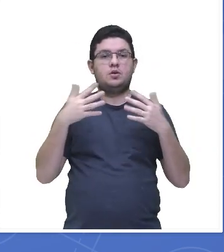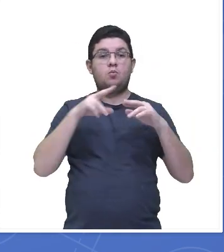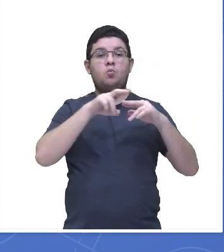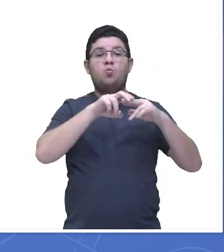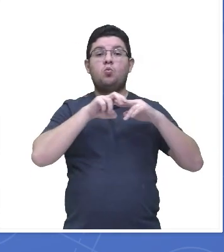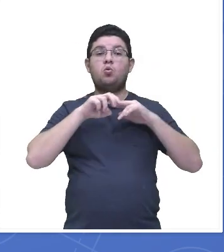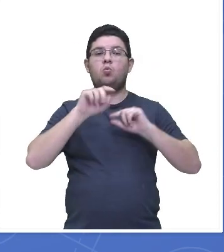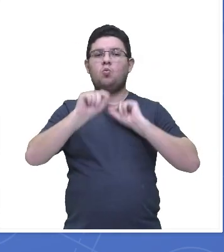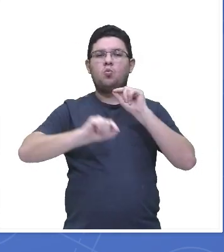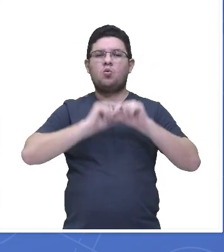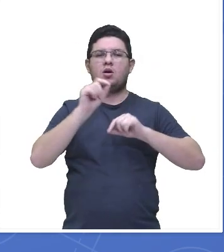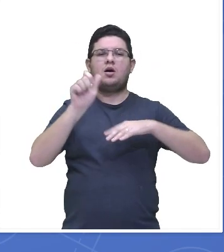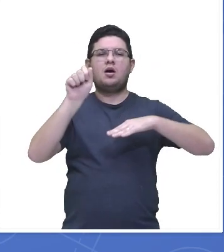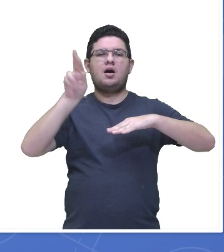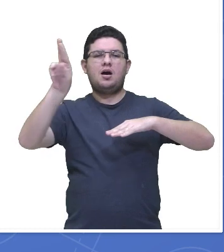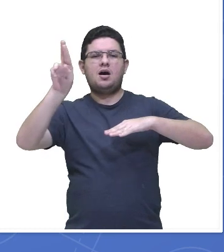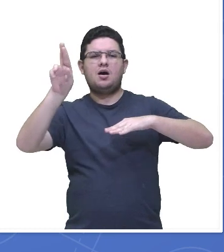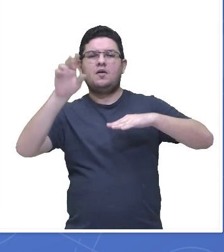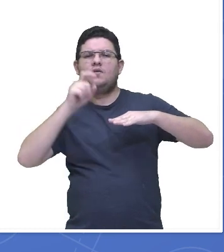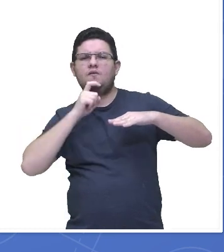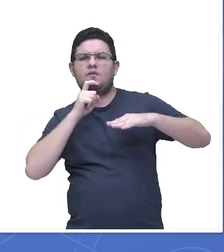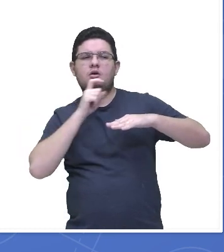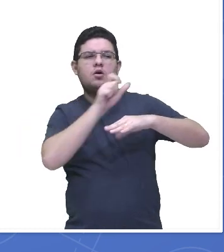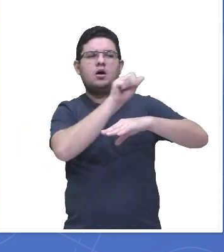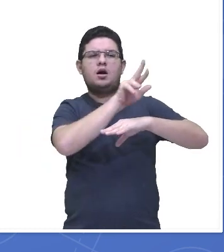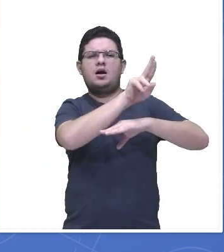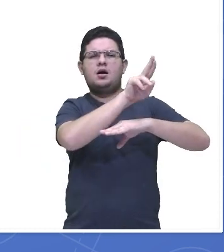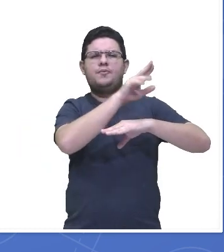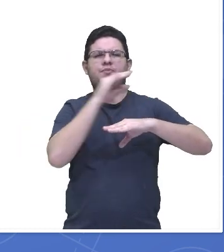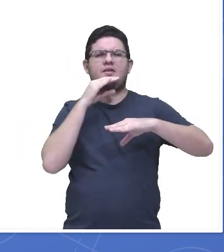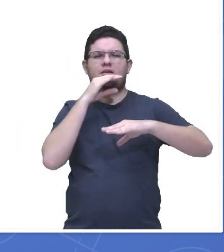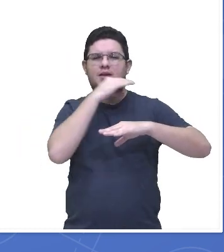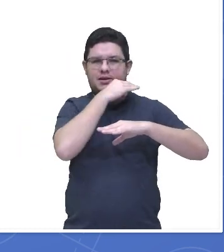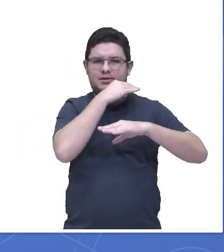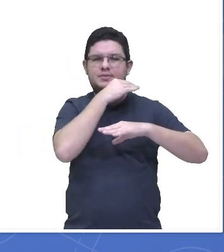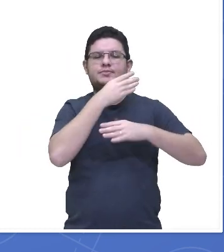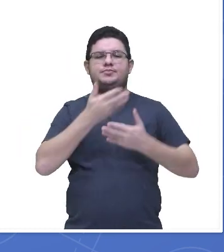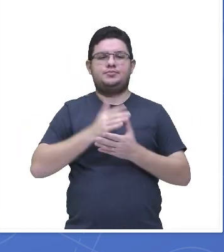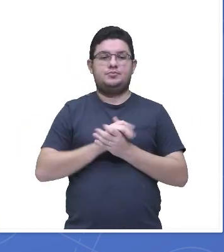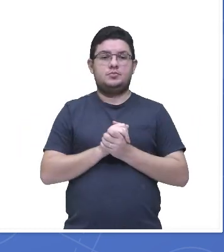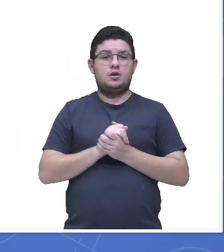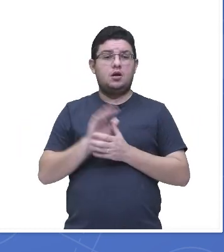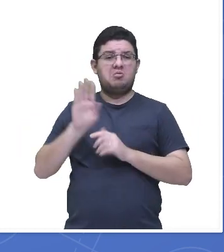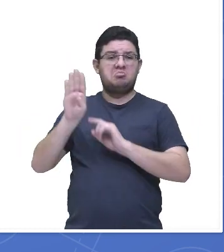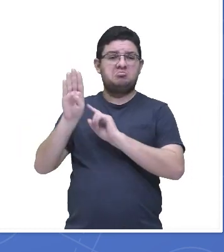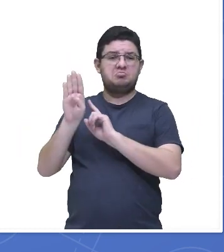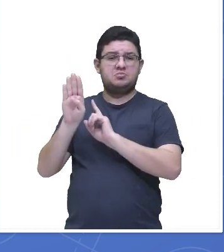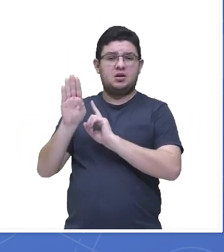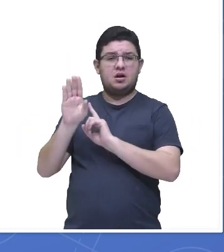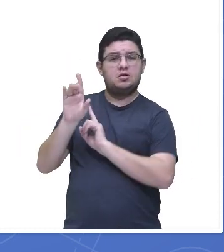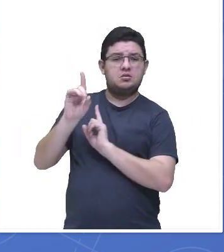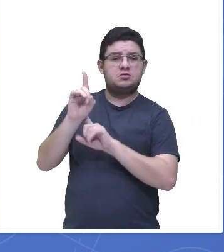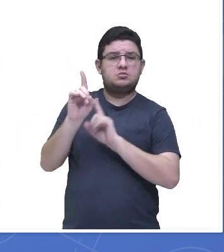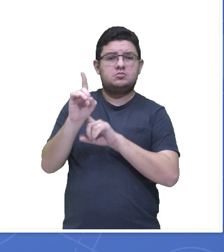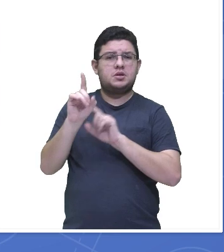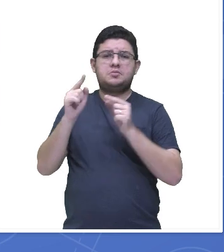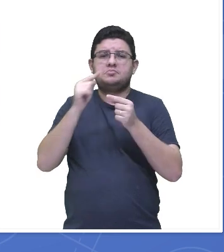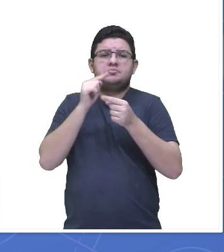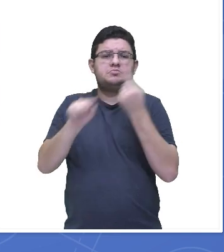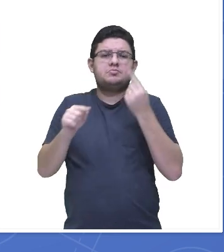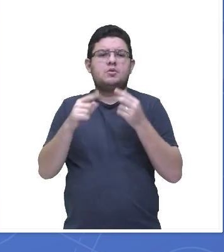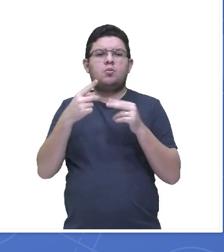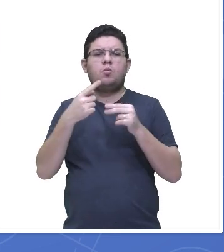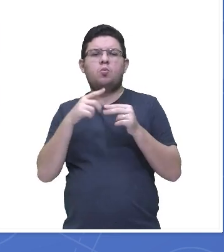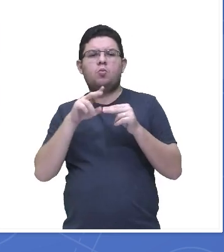não pode ser a resposta correta dessa questão? A irradiação é um processo de transferência de calor que ocorre por meio de